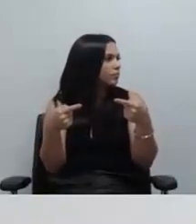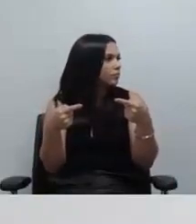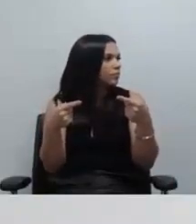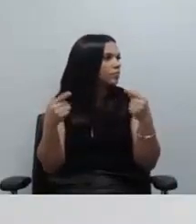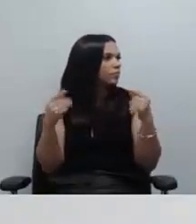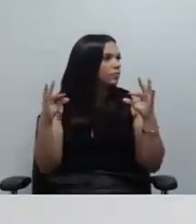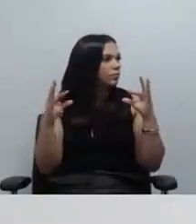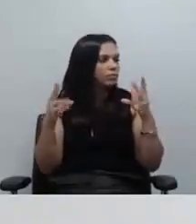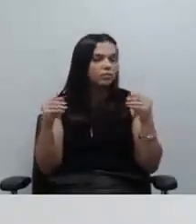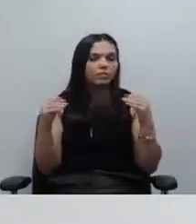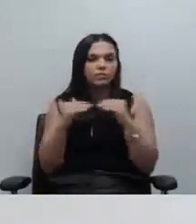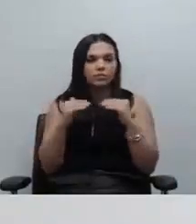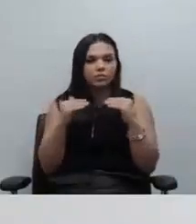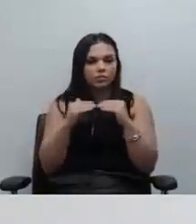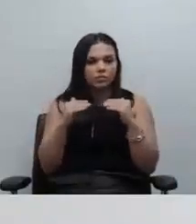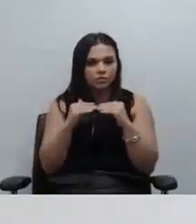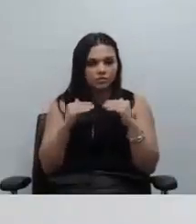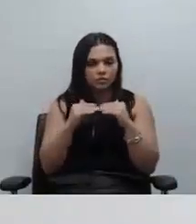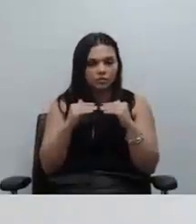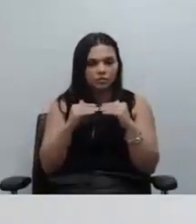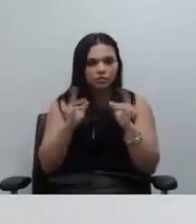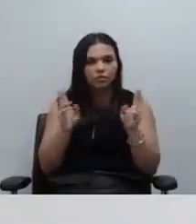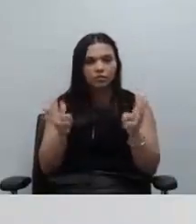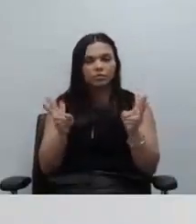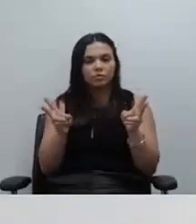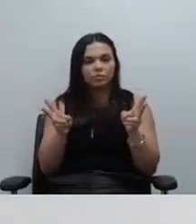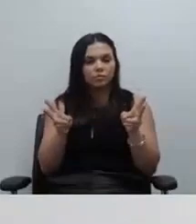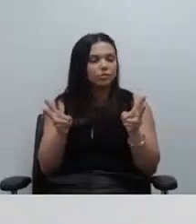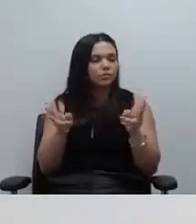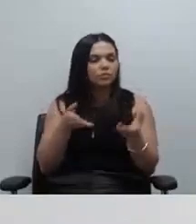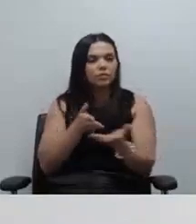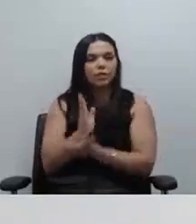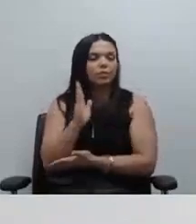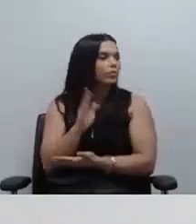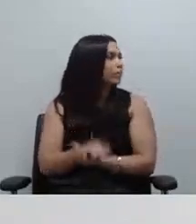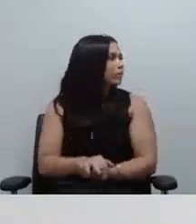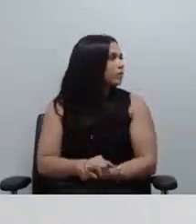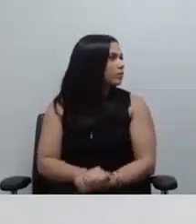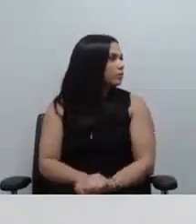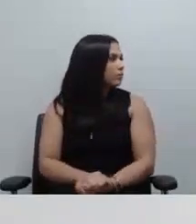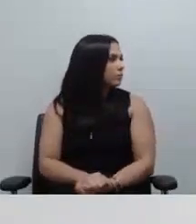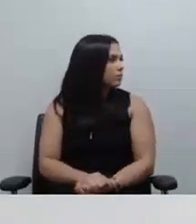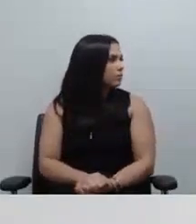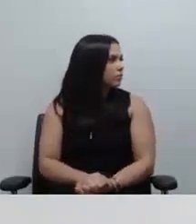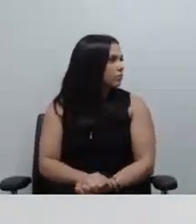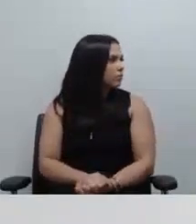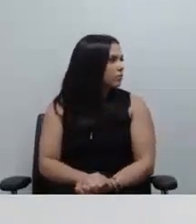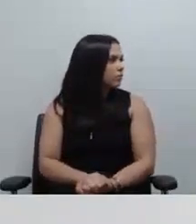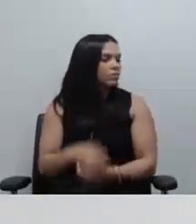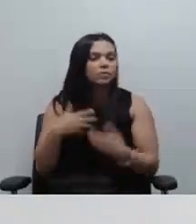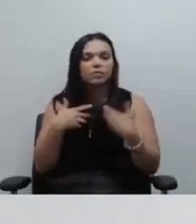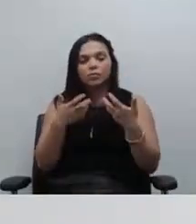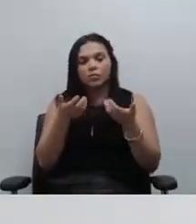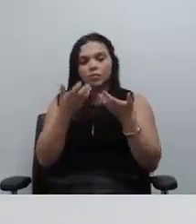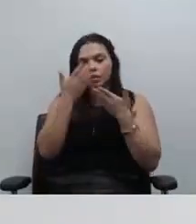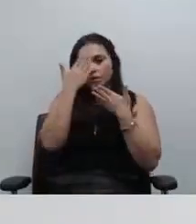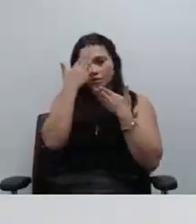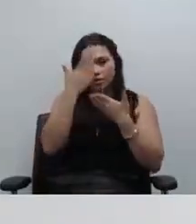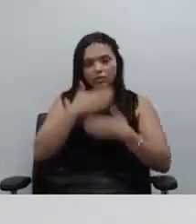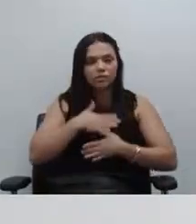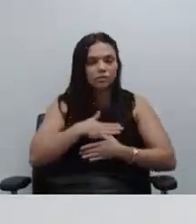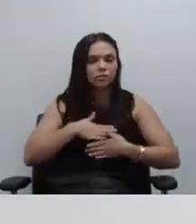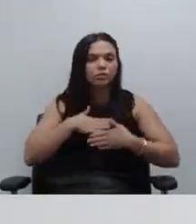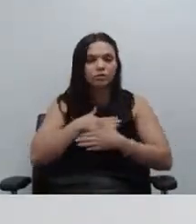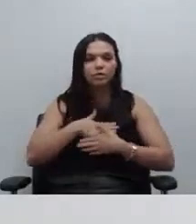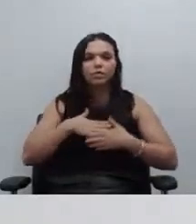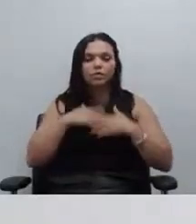Todos de acordo? Permaneçam como estão? Aprovado. Nosso último processo da pauta, eu queria agradecer a gentileza de todos